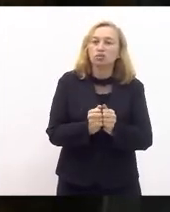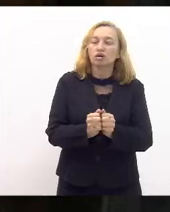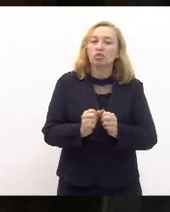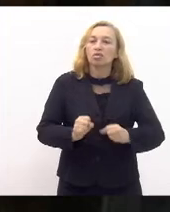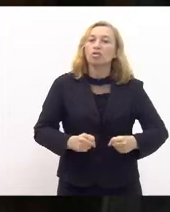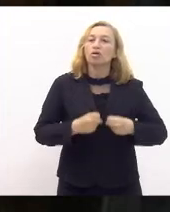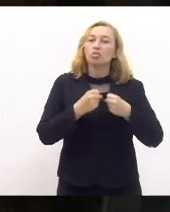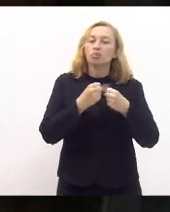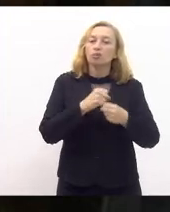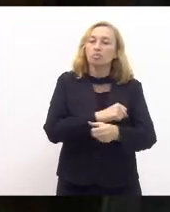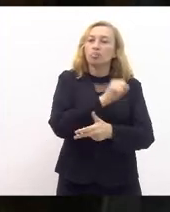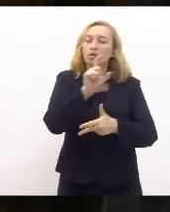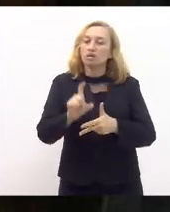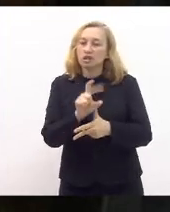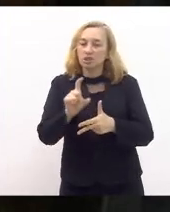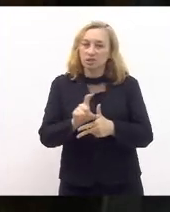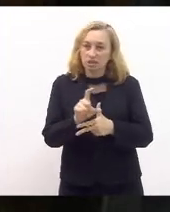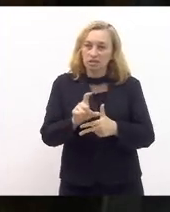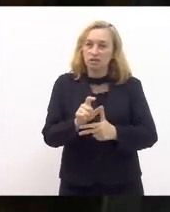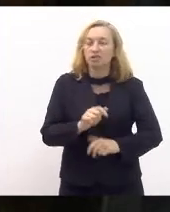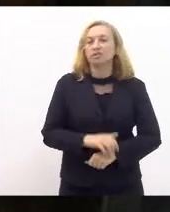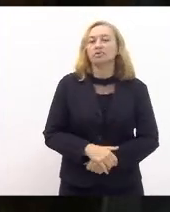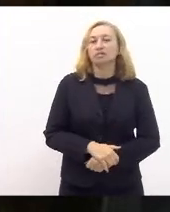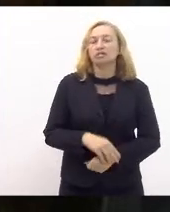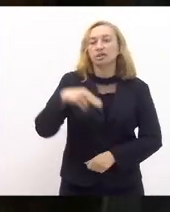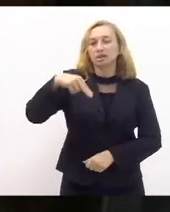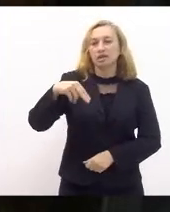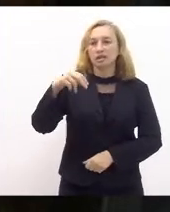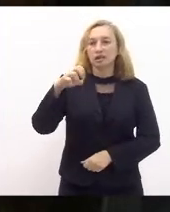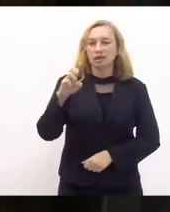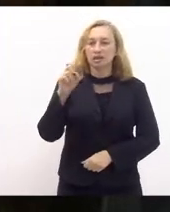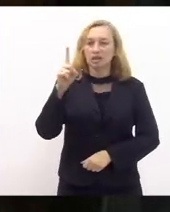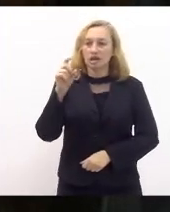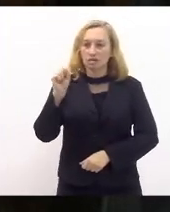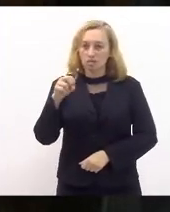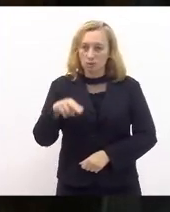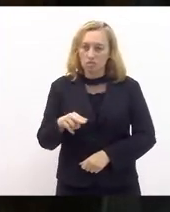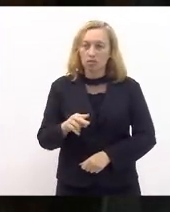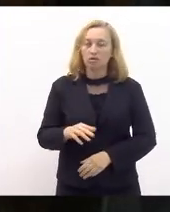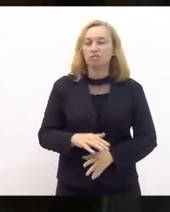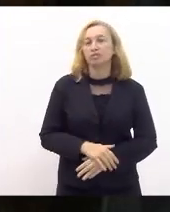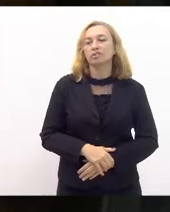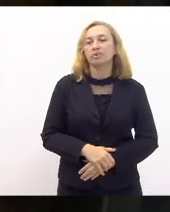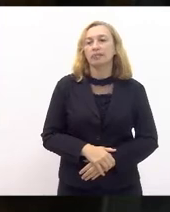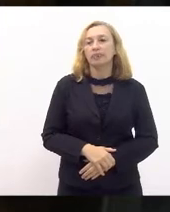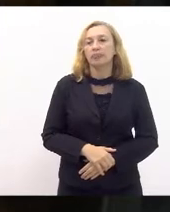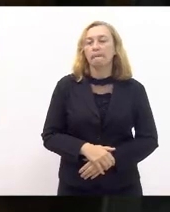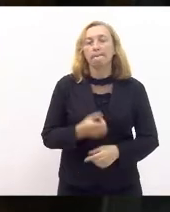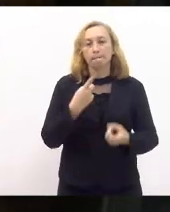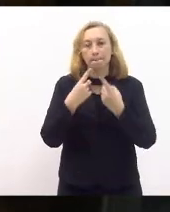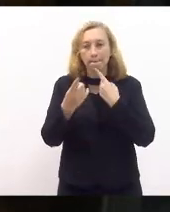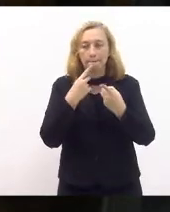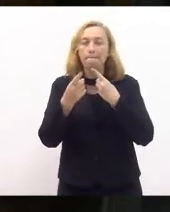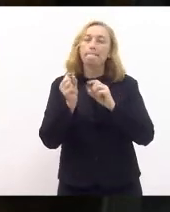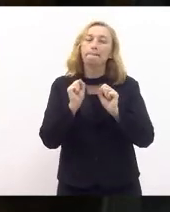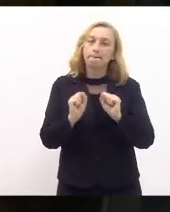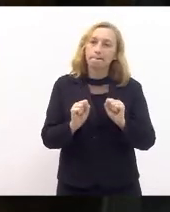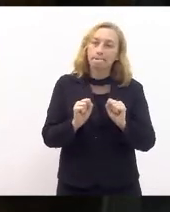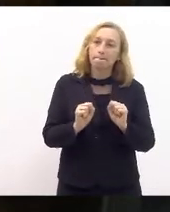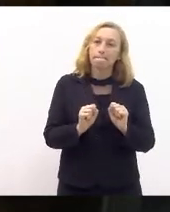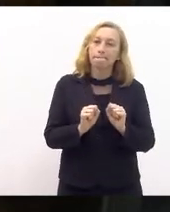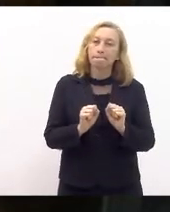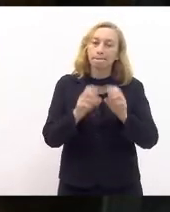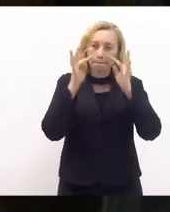Executivo, no diálogo, um dos grandes apoiadores foi o Nelson. E, no decorrer desse diálogo, eu pude também, e aqui é